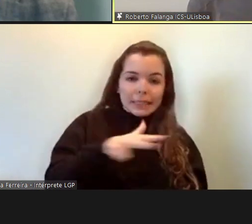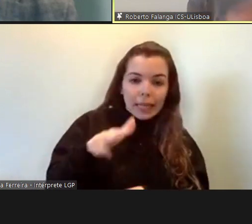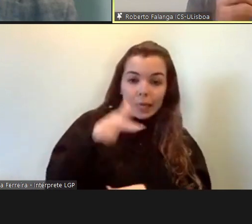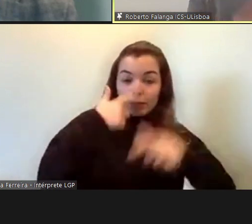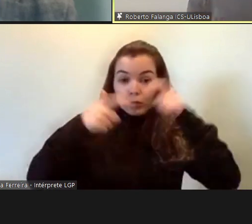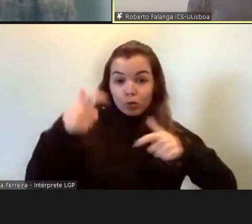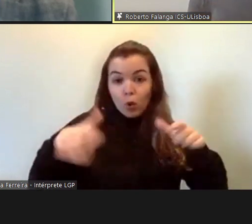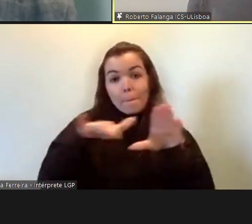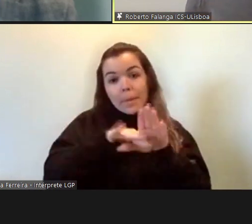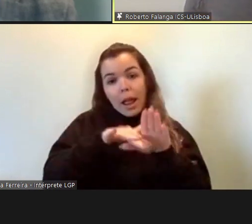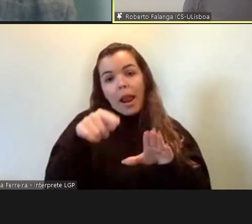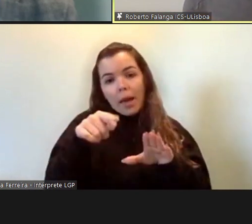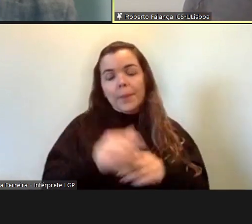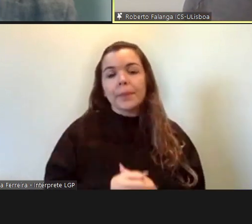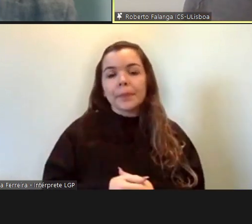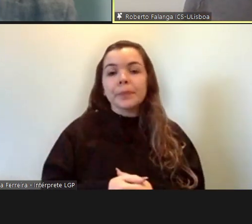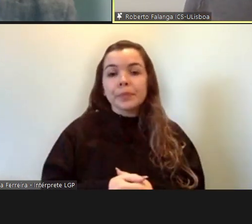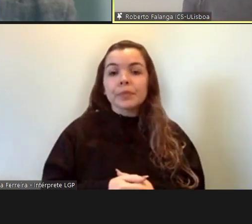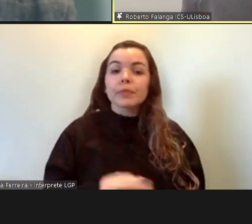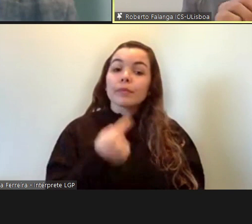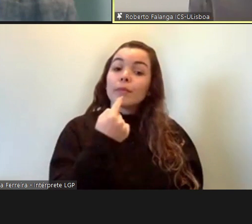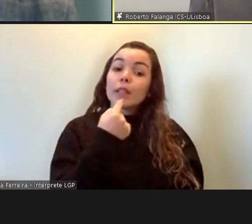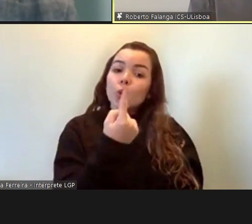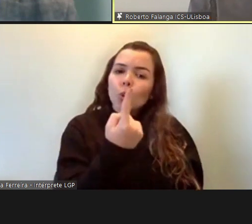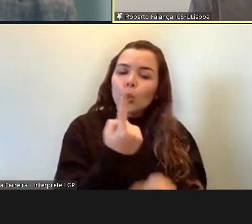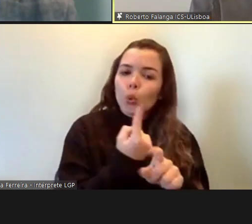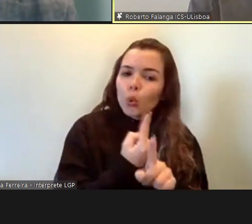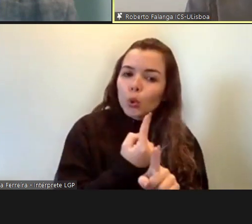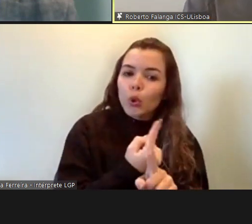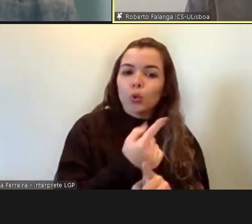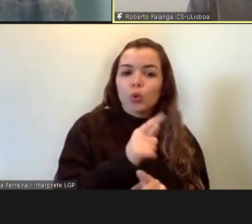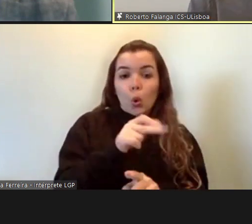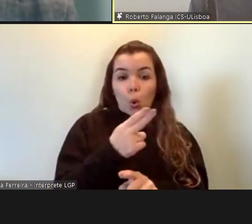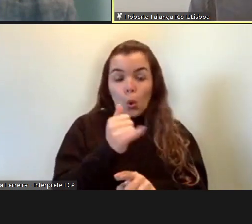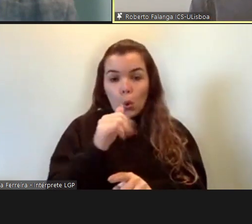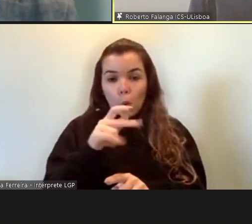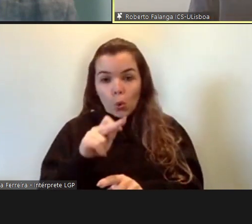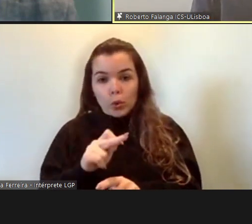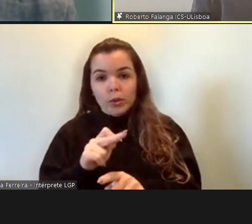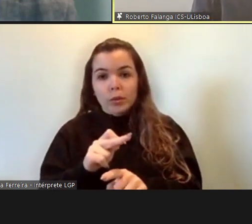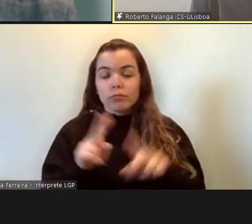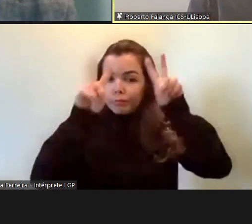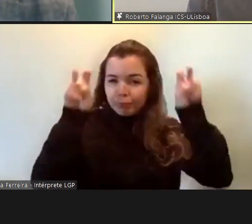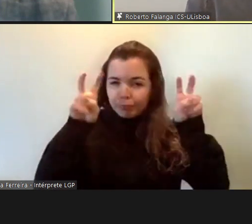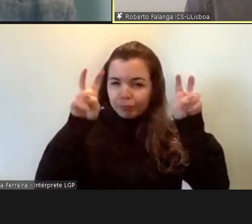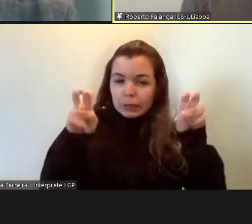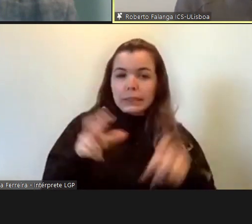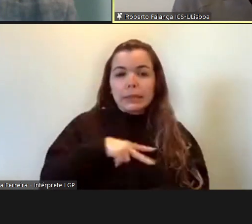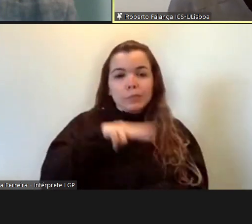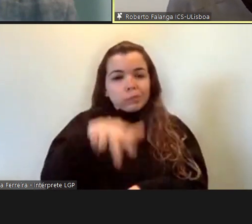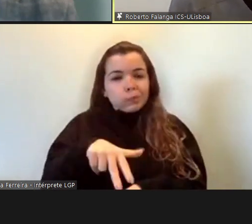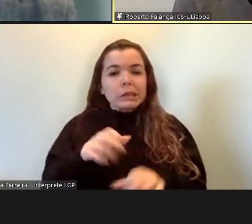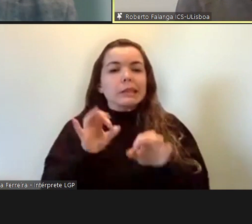participar. Deixe-me dizer uma coisa, Luísa, talvez para enquadrar melhor o que é que se passa em Portugal em termos